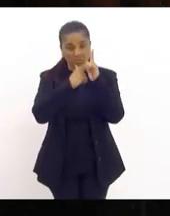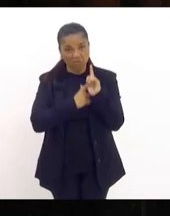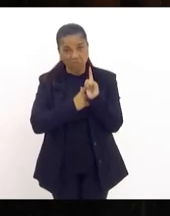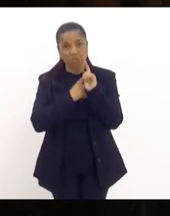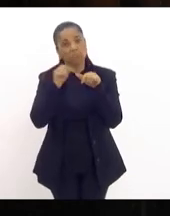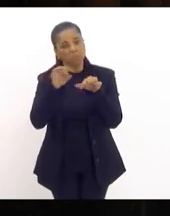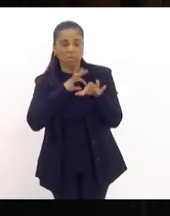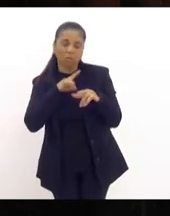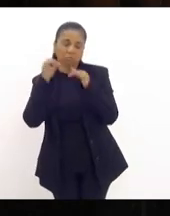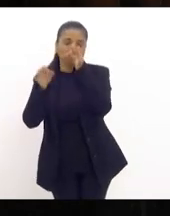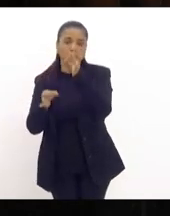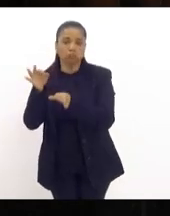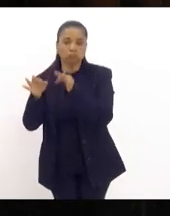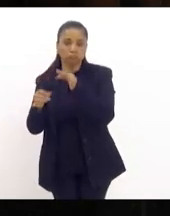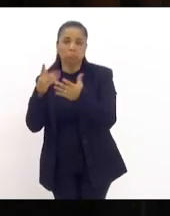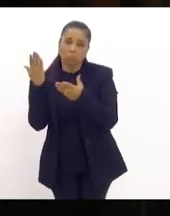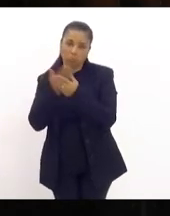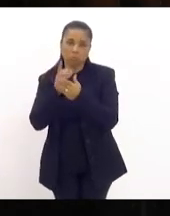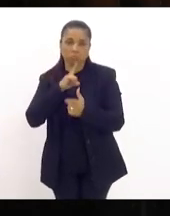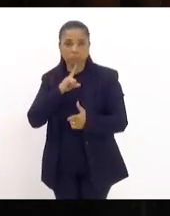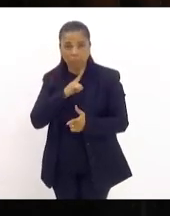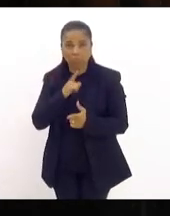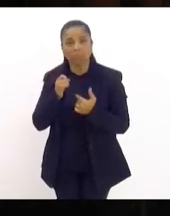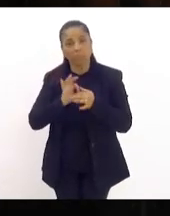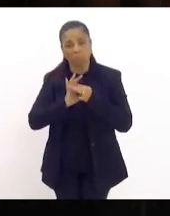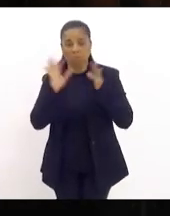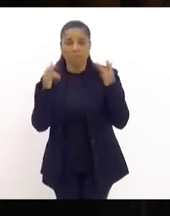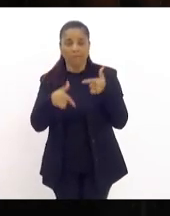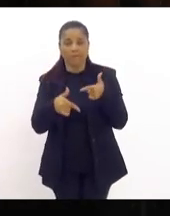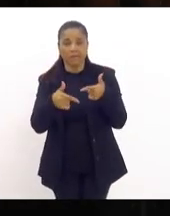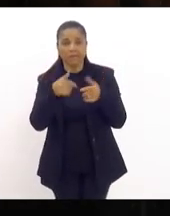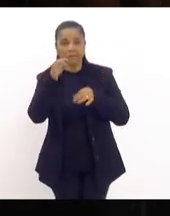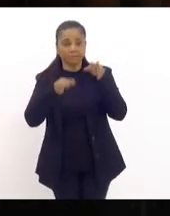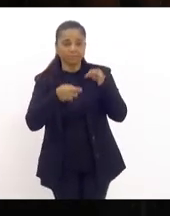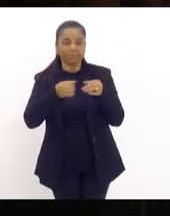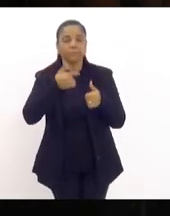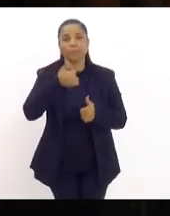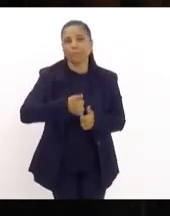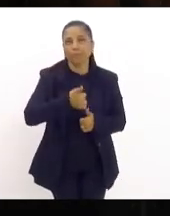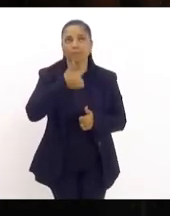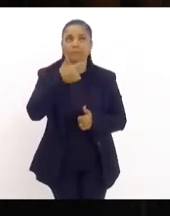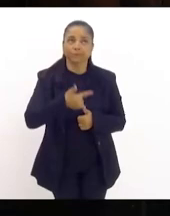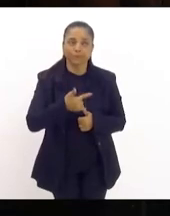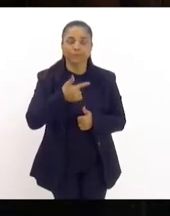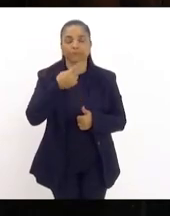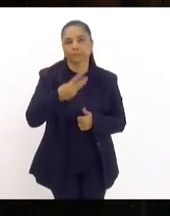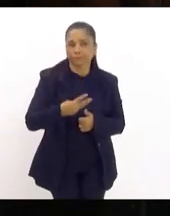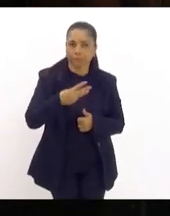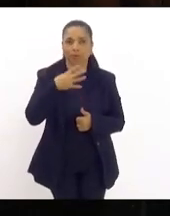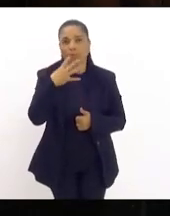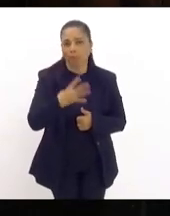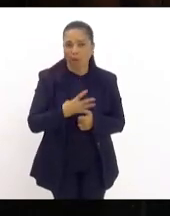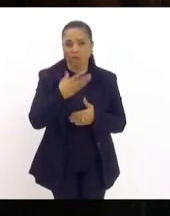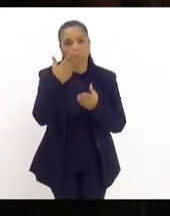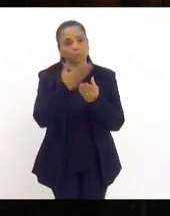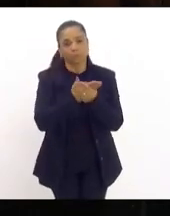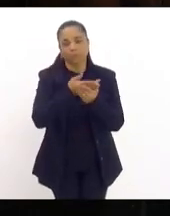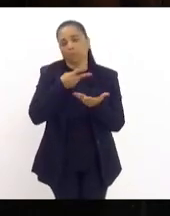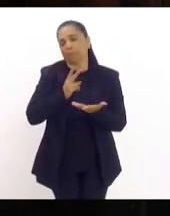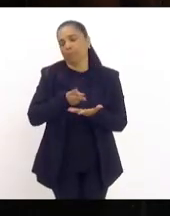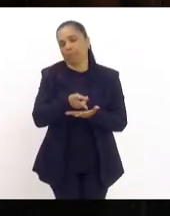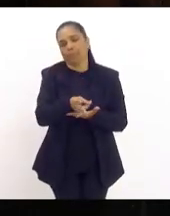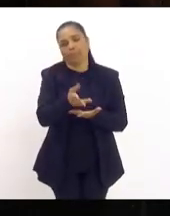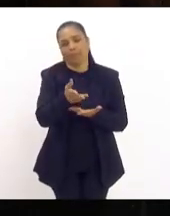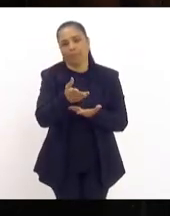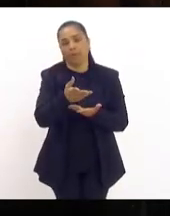na justiça. Aí a justiça em primeira, segunda, terceira, quarta, o processo não acaba. E